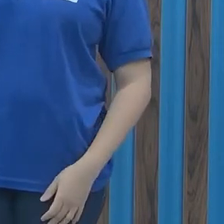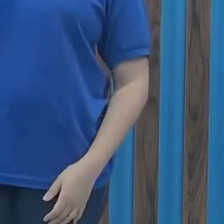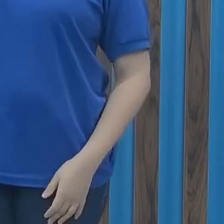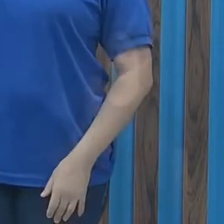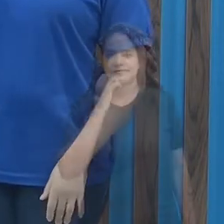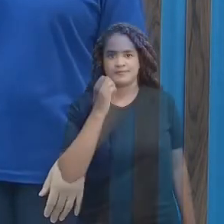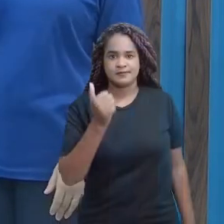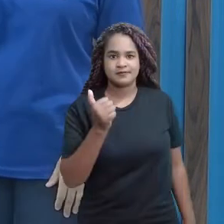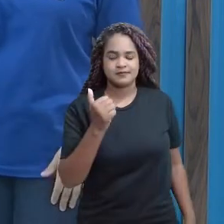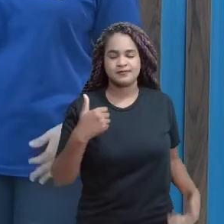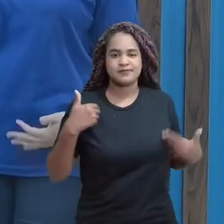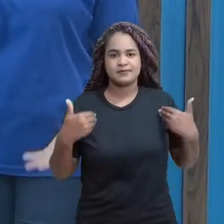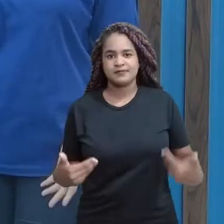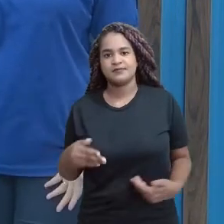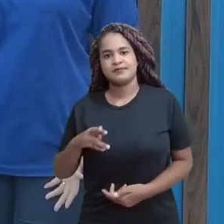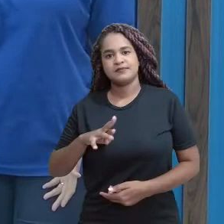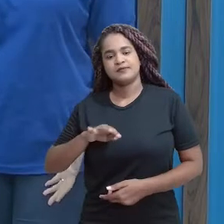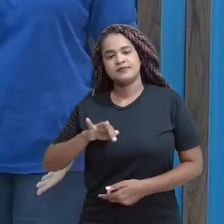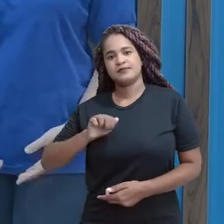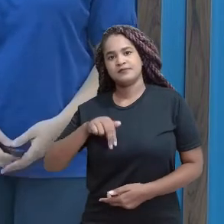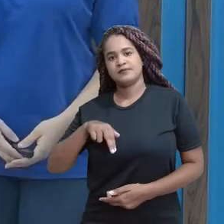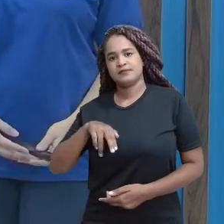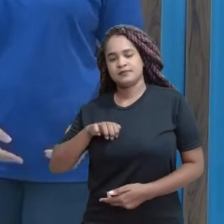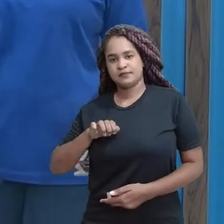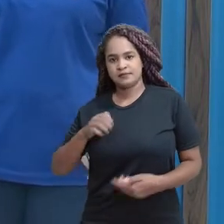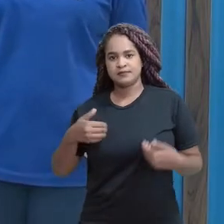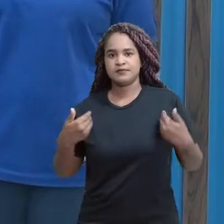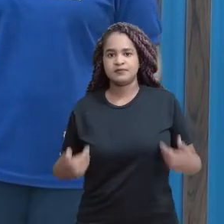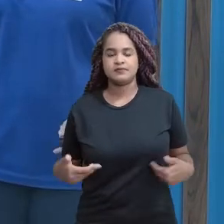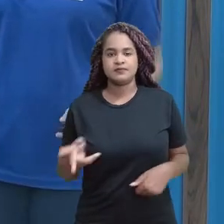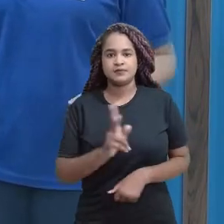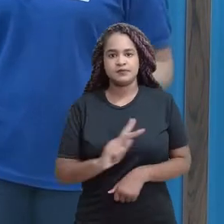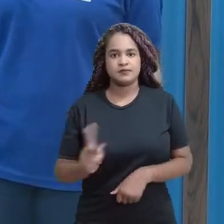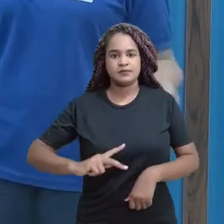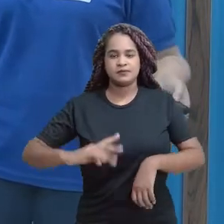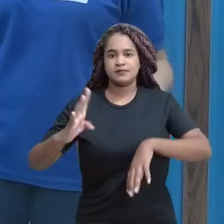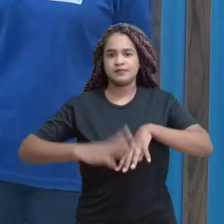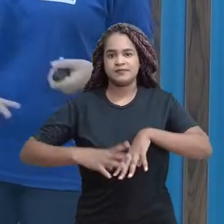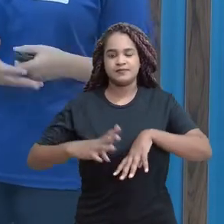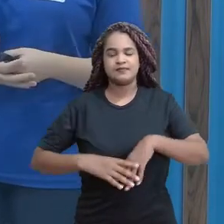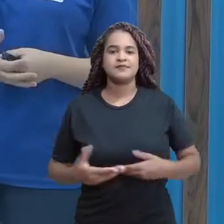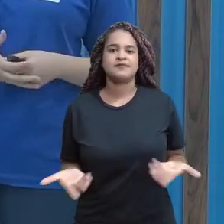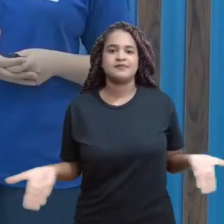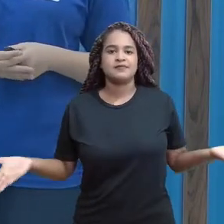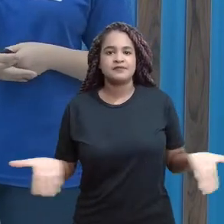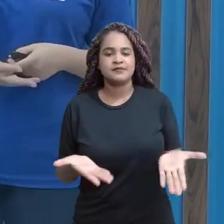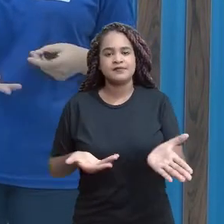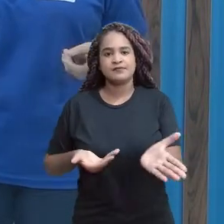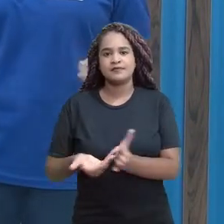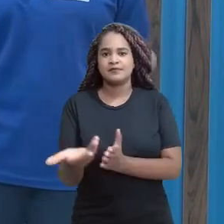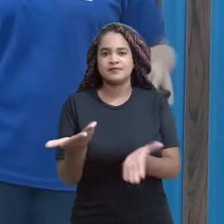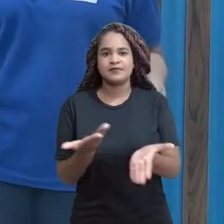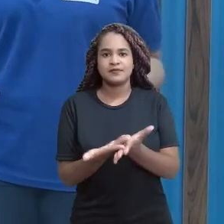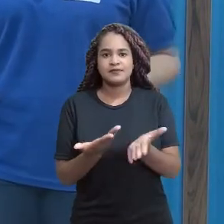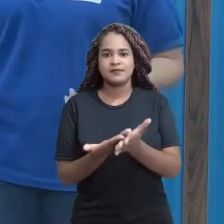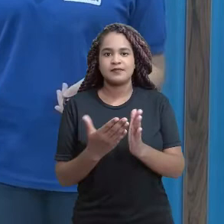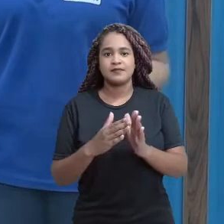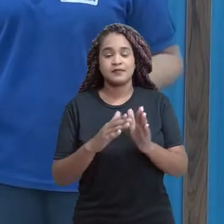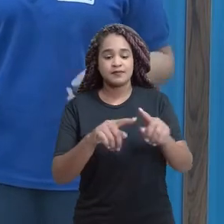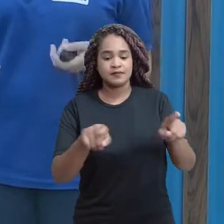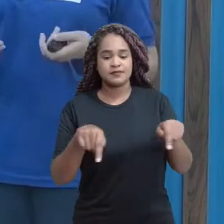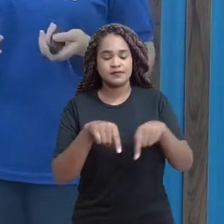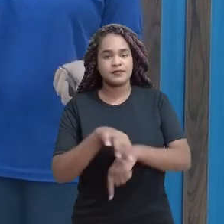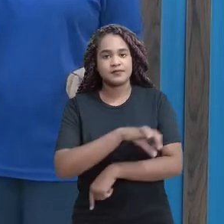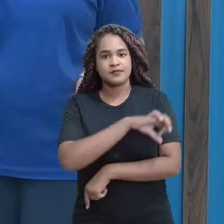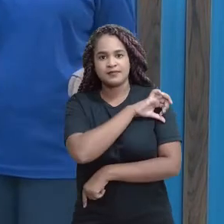pessoal, tudo bem? Eu me chamo Briane Mourão, sou professora de matemática e a gente está começando aqui as aulas para os nonos anos, né?